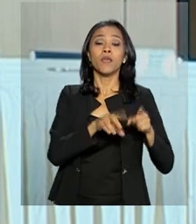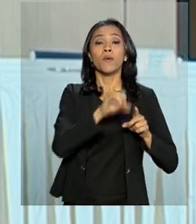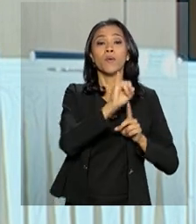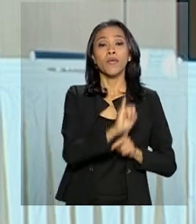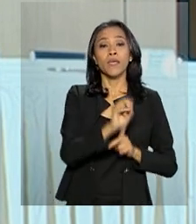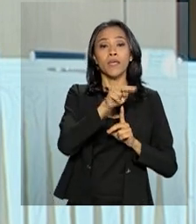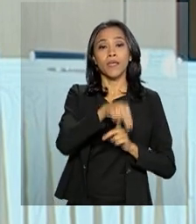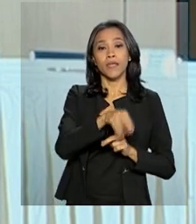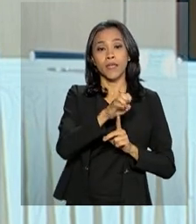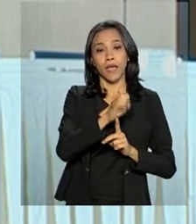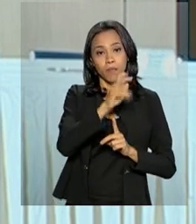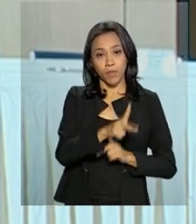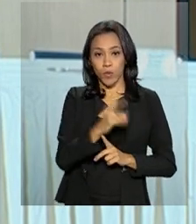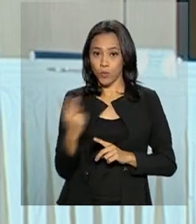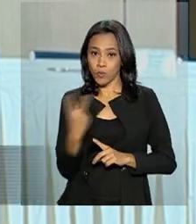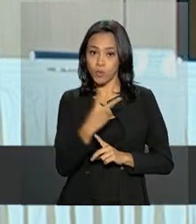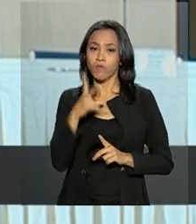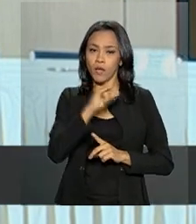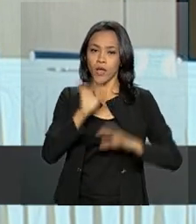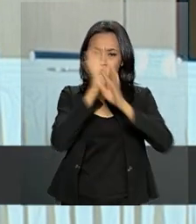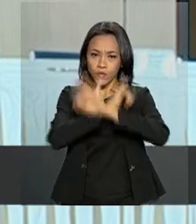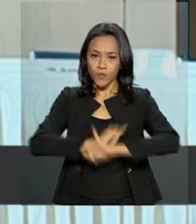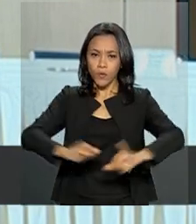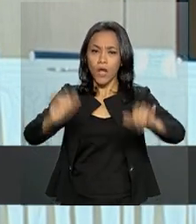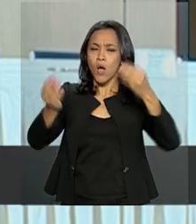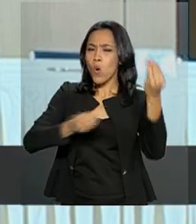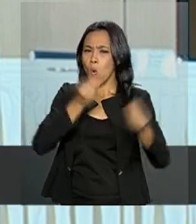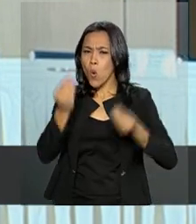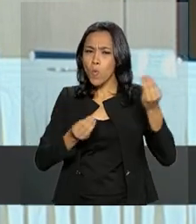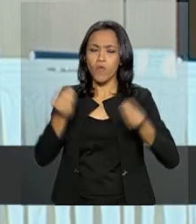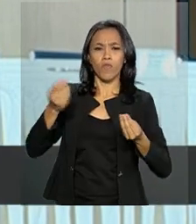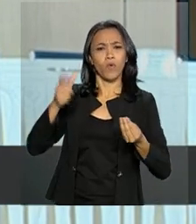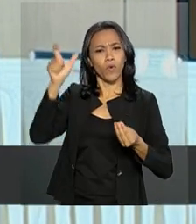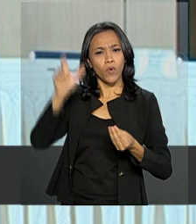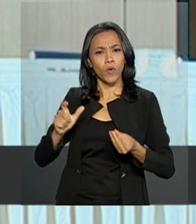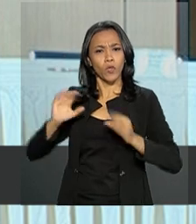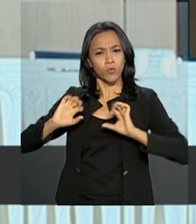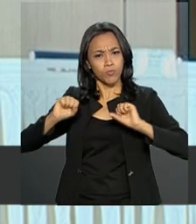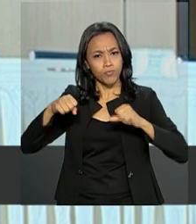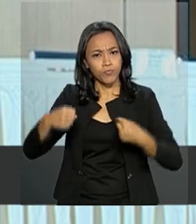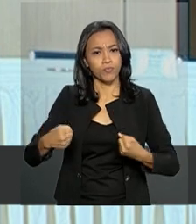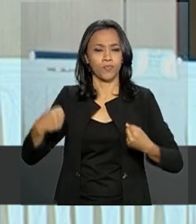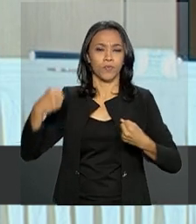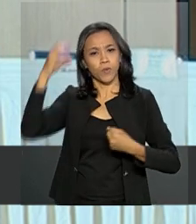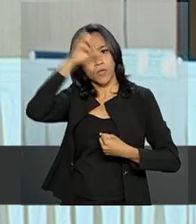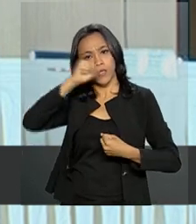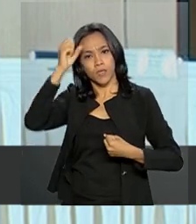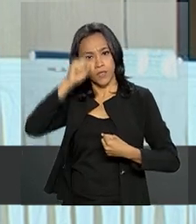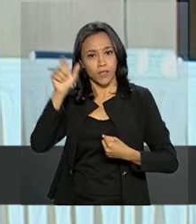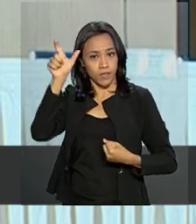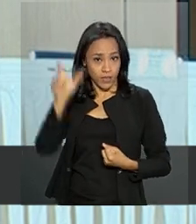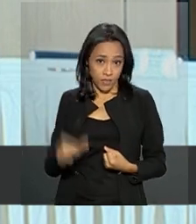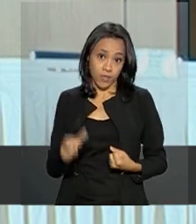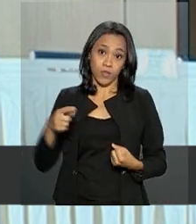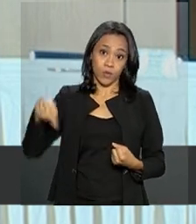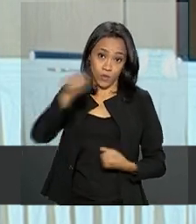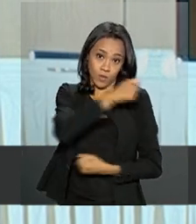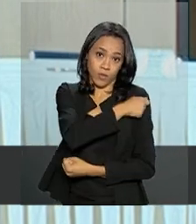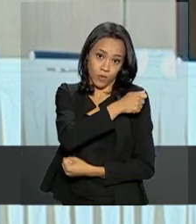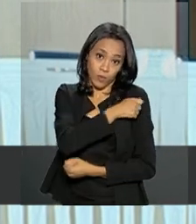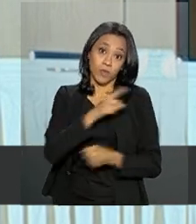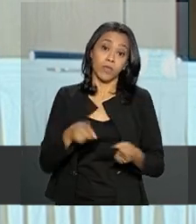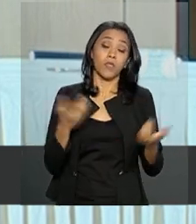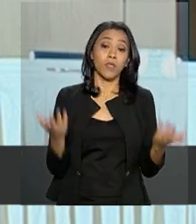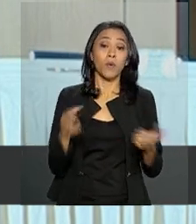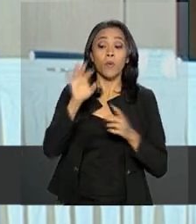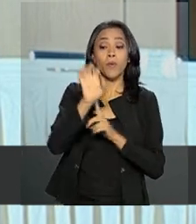resultados do Exame Nacional de Desempenho de Estudantes, o ENAD 2017. E como o próprio nome diz, o ENAD